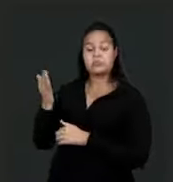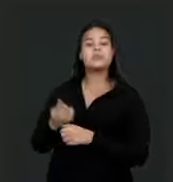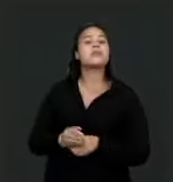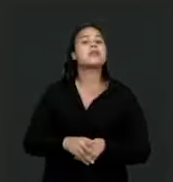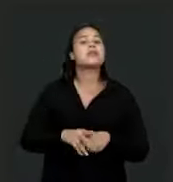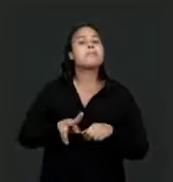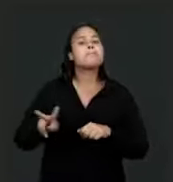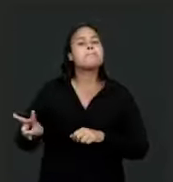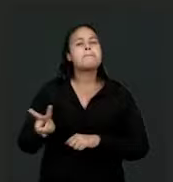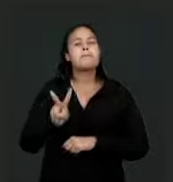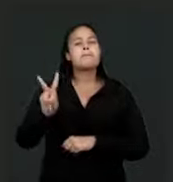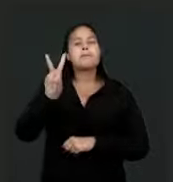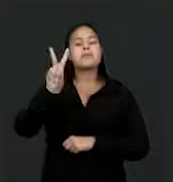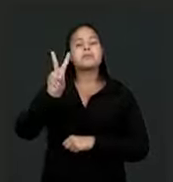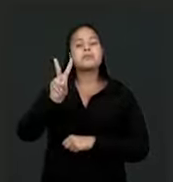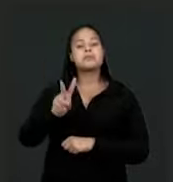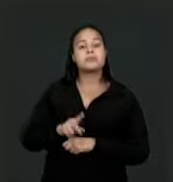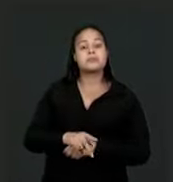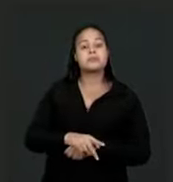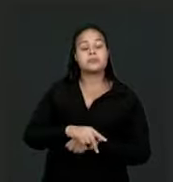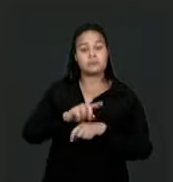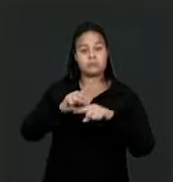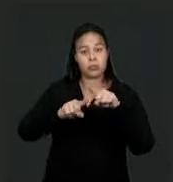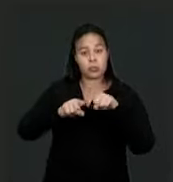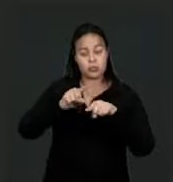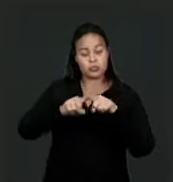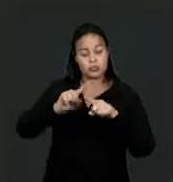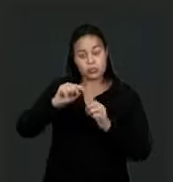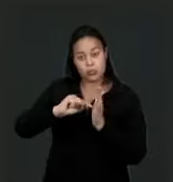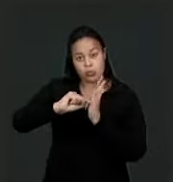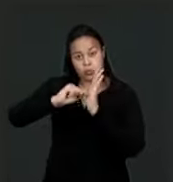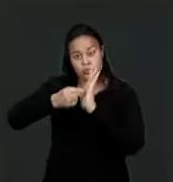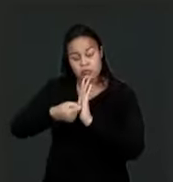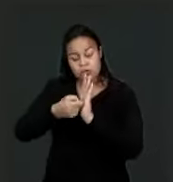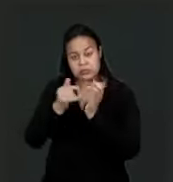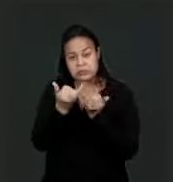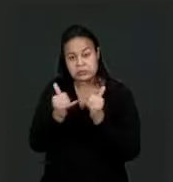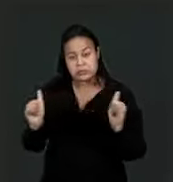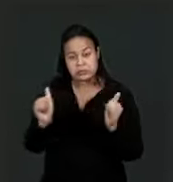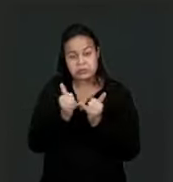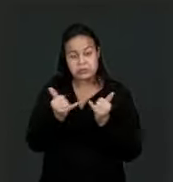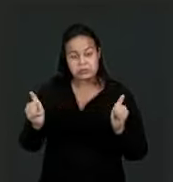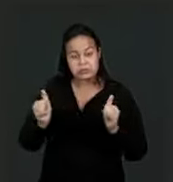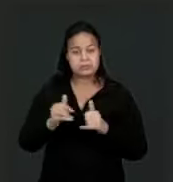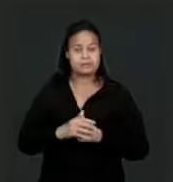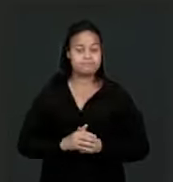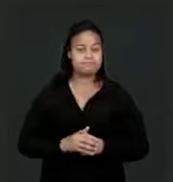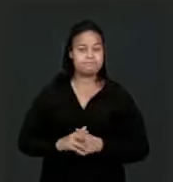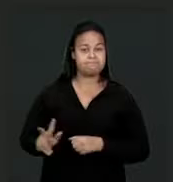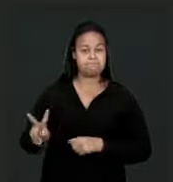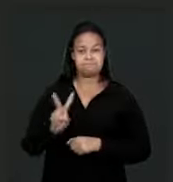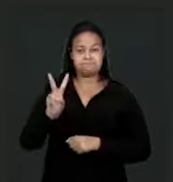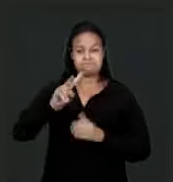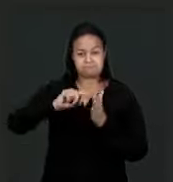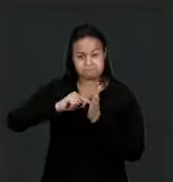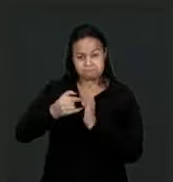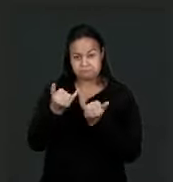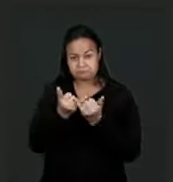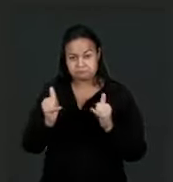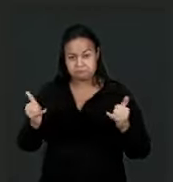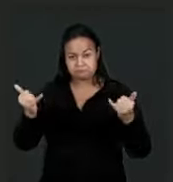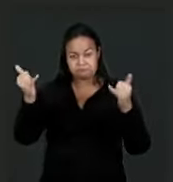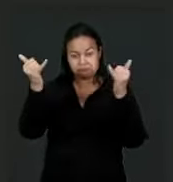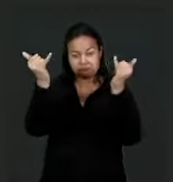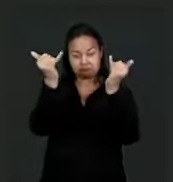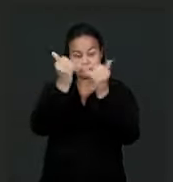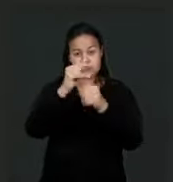da tensão vezes a corrente. Então, potência é tensão vezes a corrente,